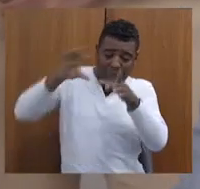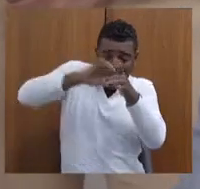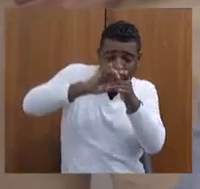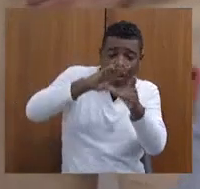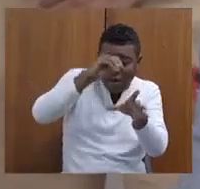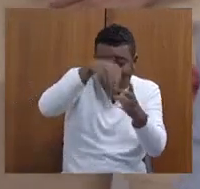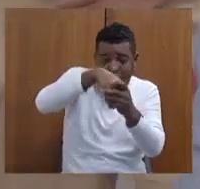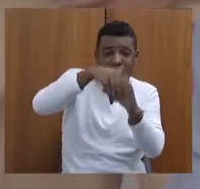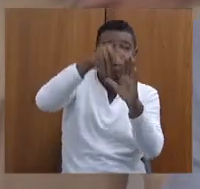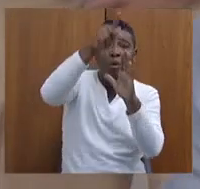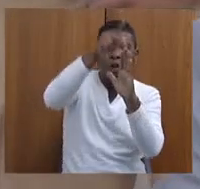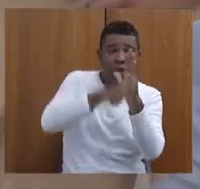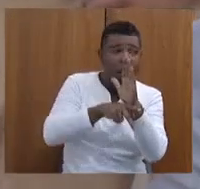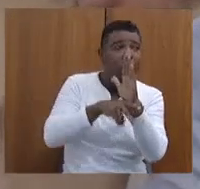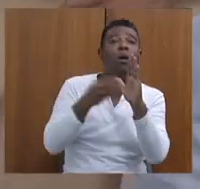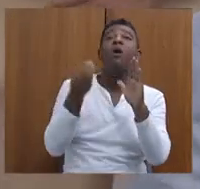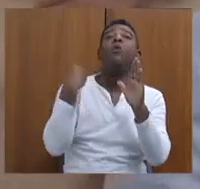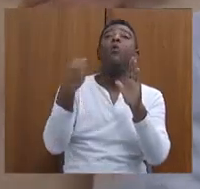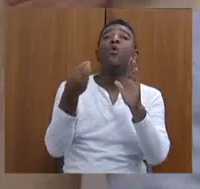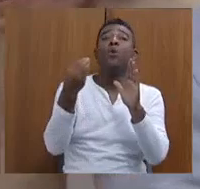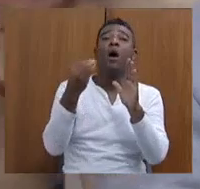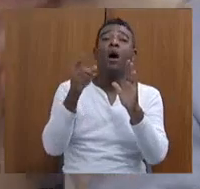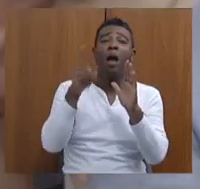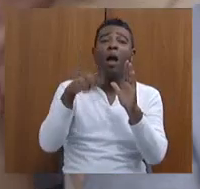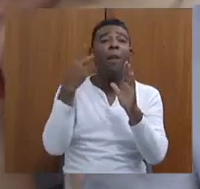ter essa esse